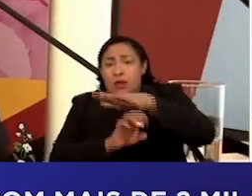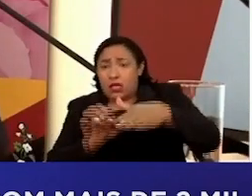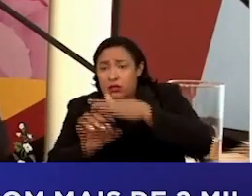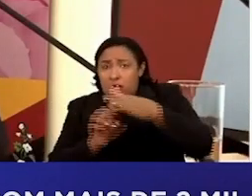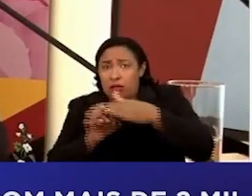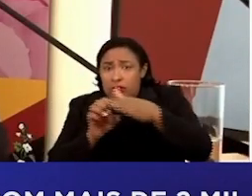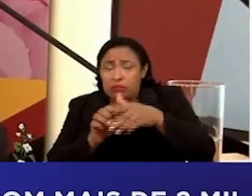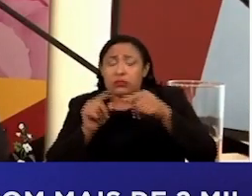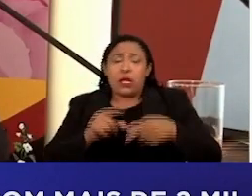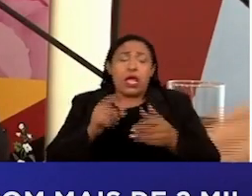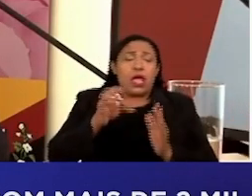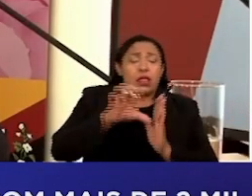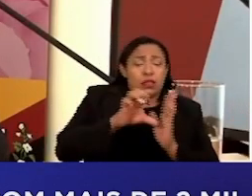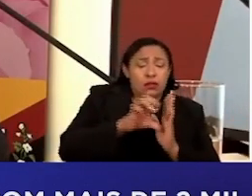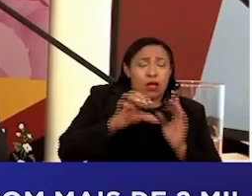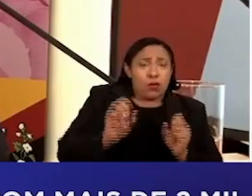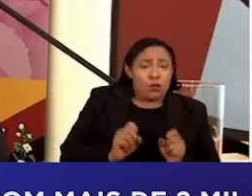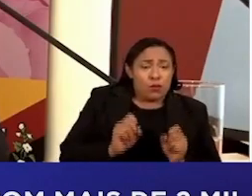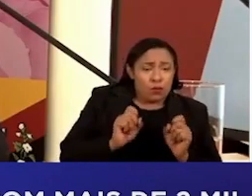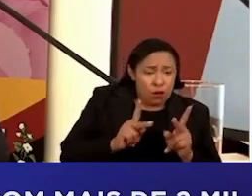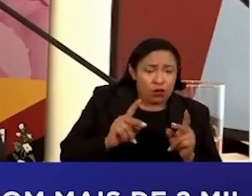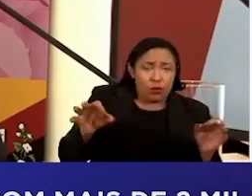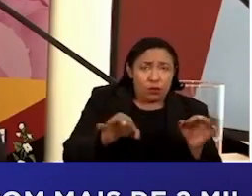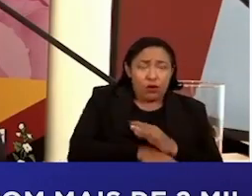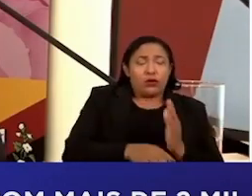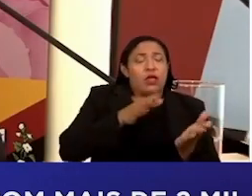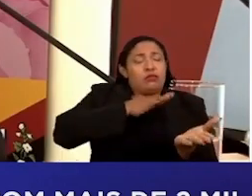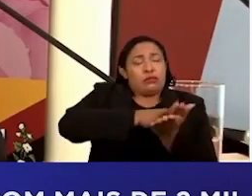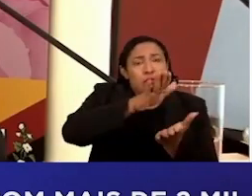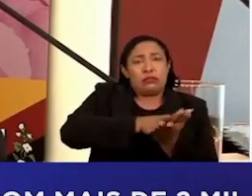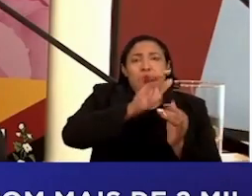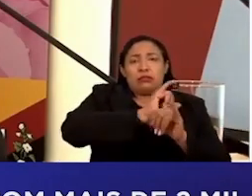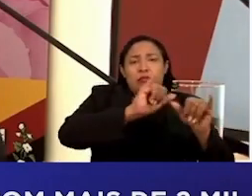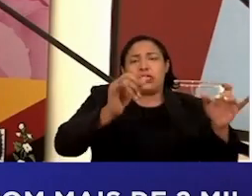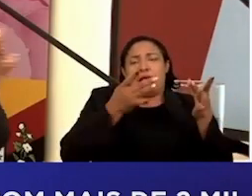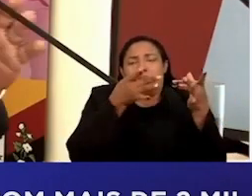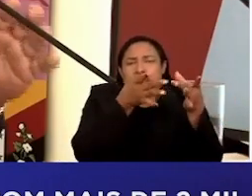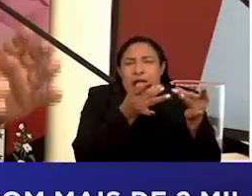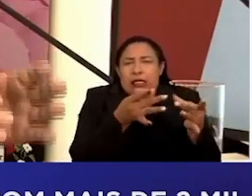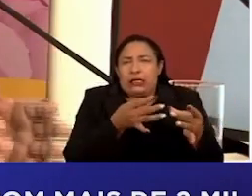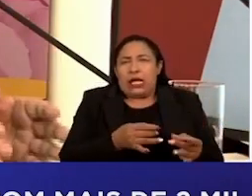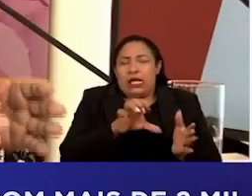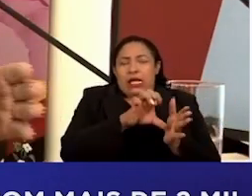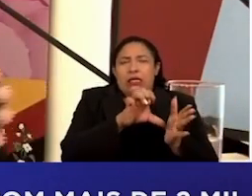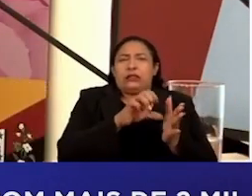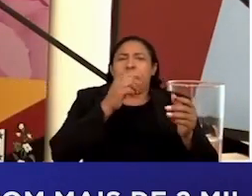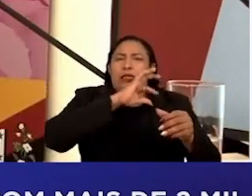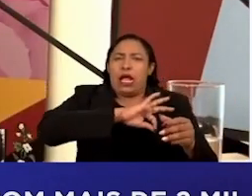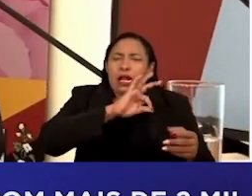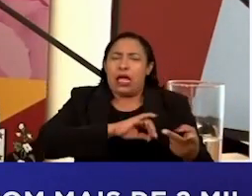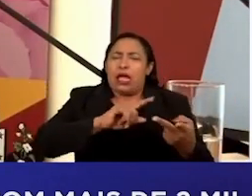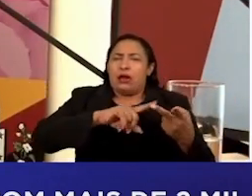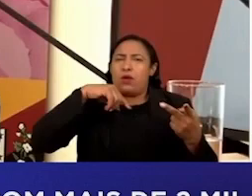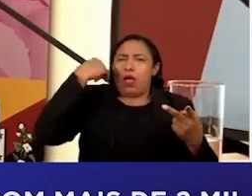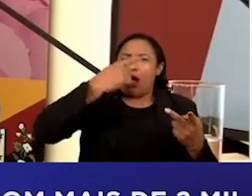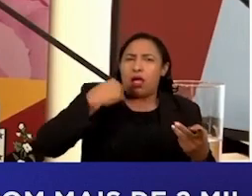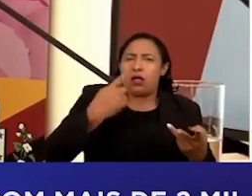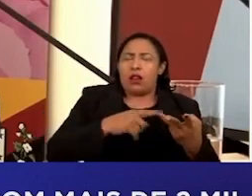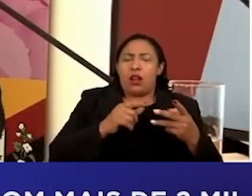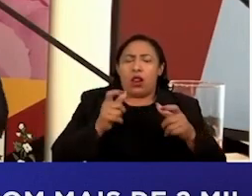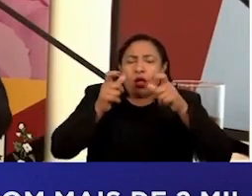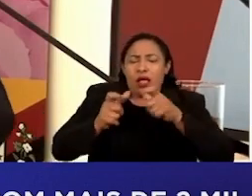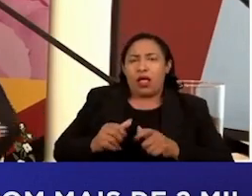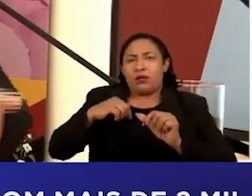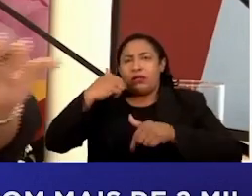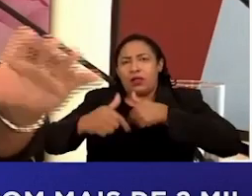momento que cada edital fica pronto será a publicizado com todos os detalhes que vai de salário a carga horária a